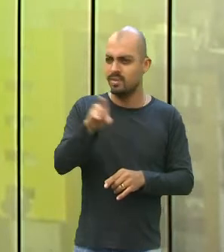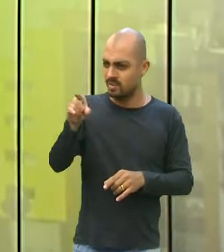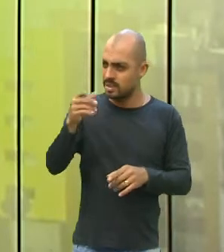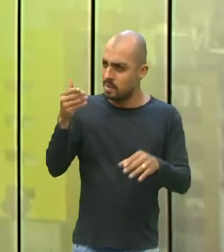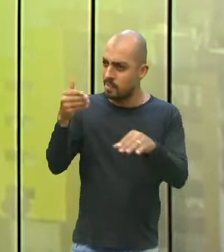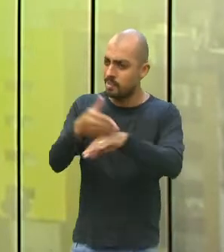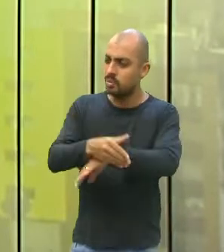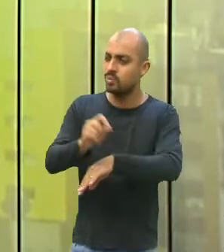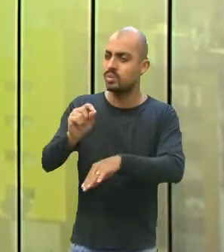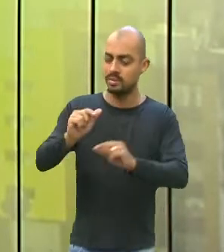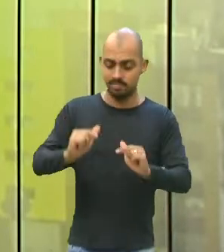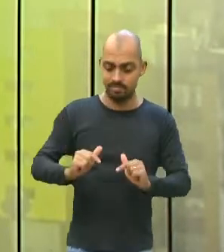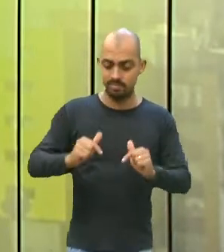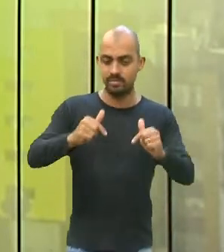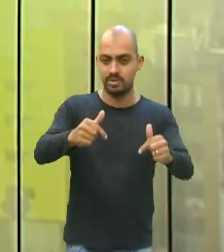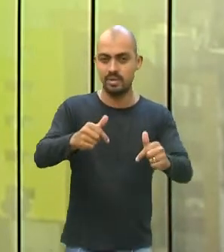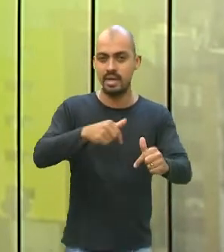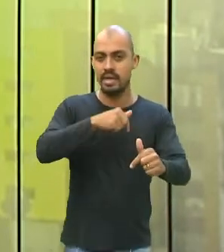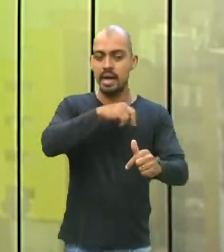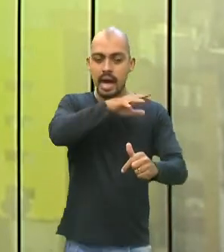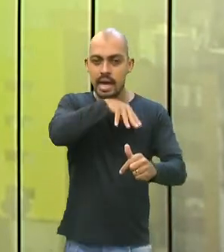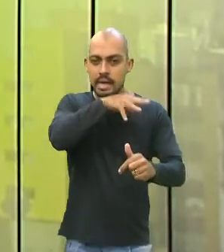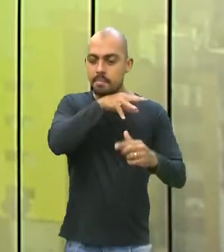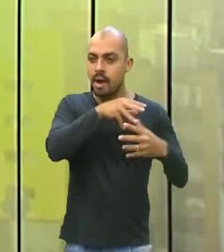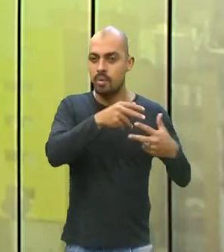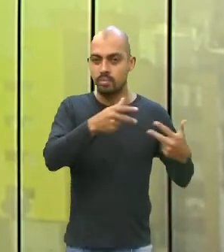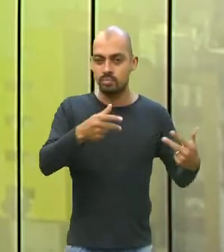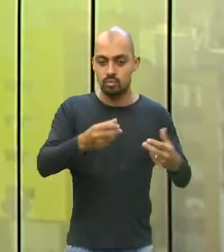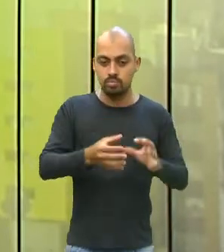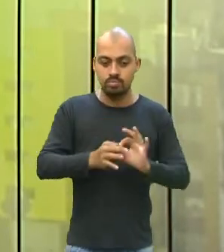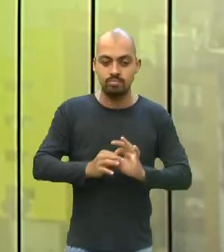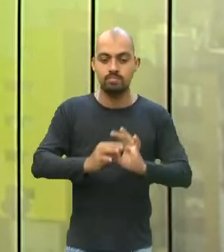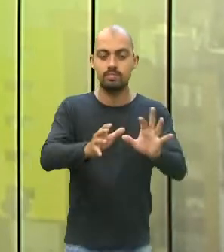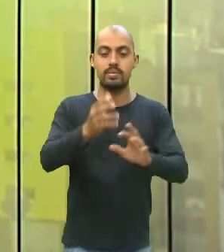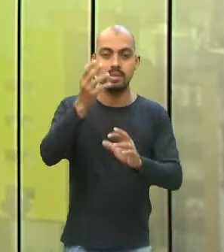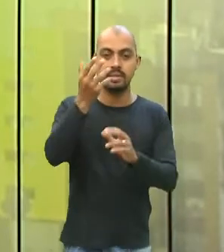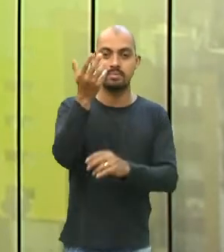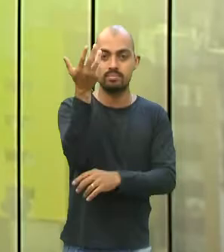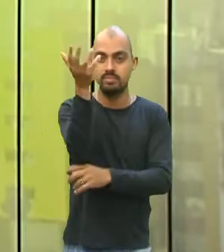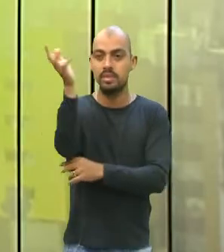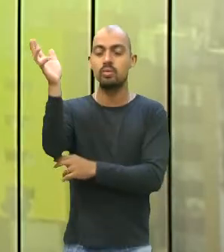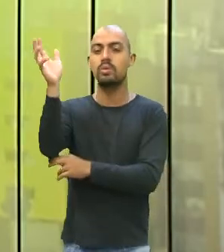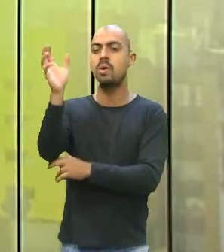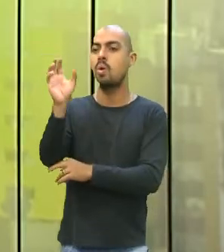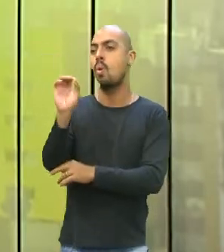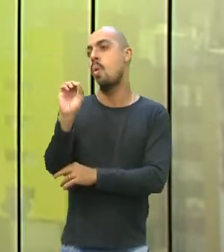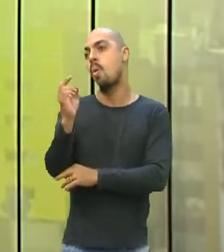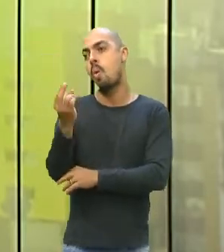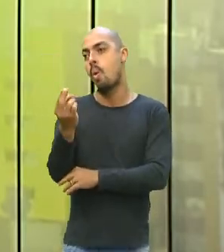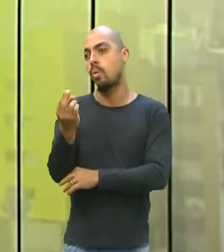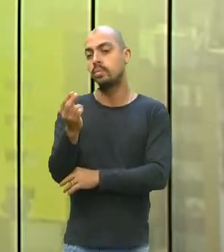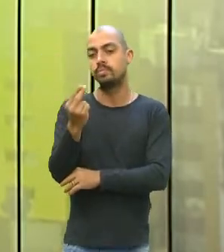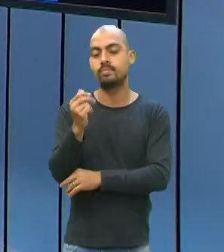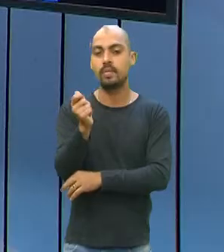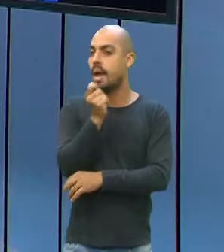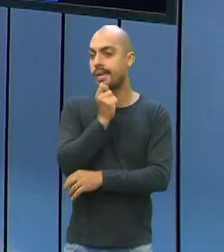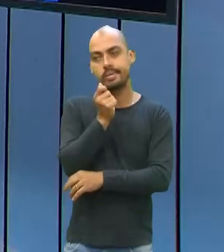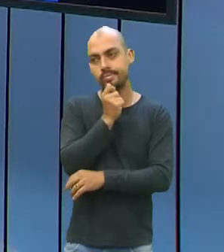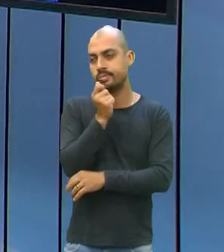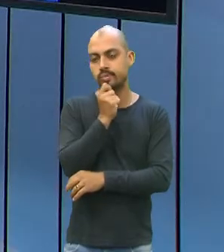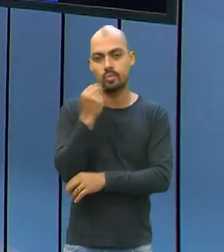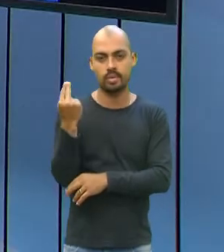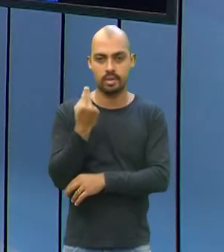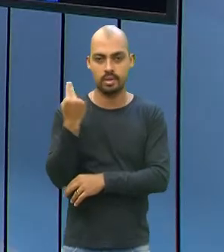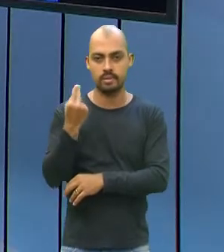a participar de alguma ação em que algum animal foi devolvido à natureza ou ainda não é possível isso devido à situação lá do